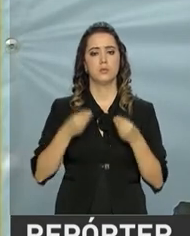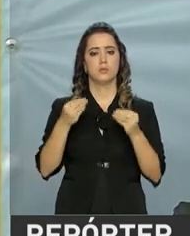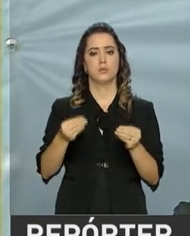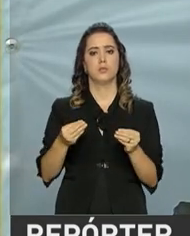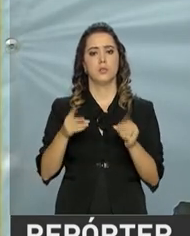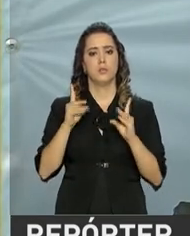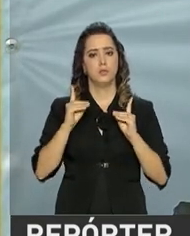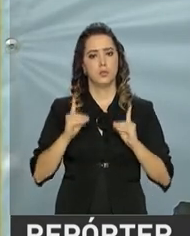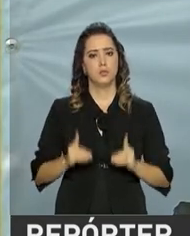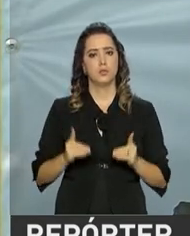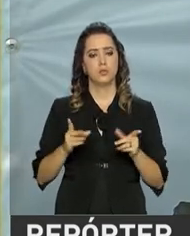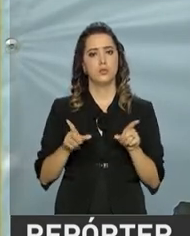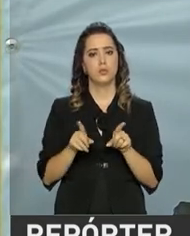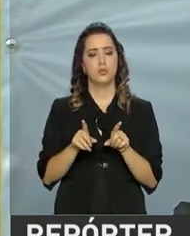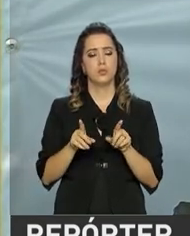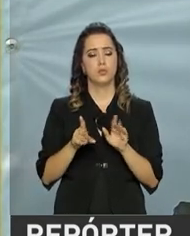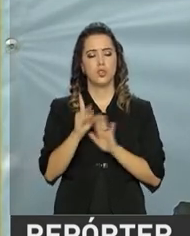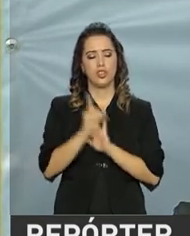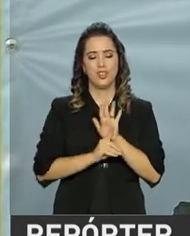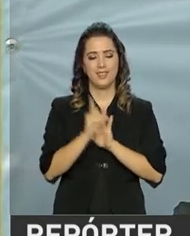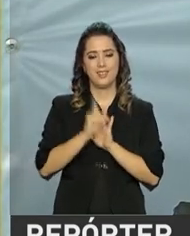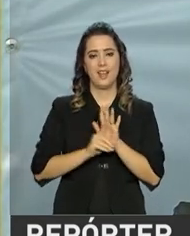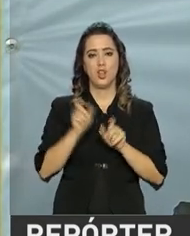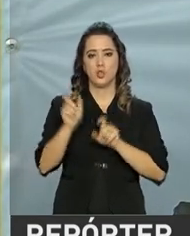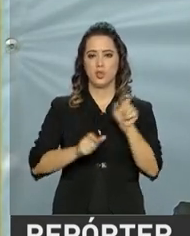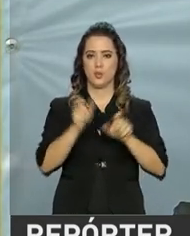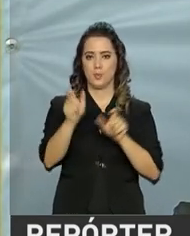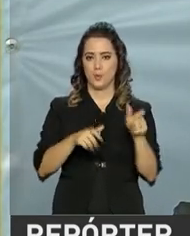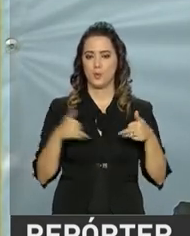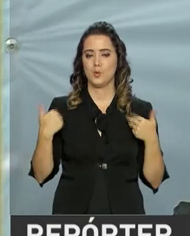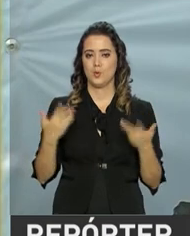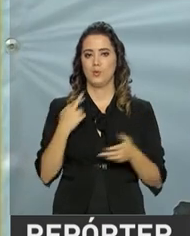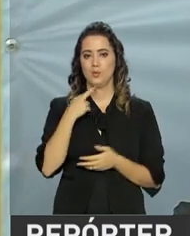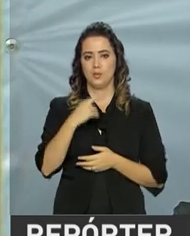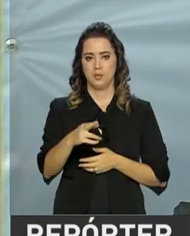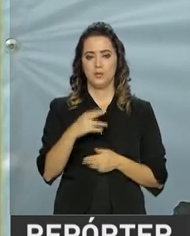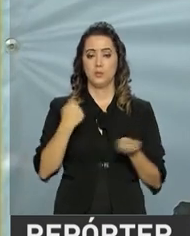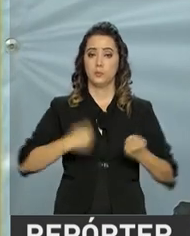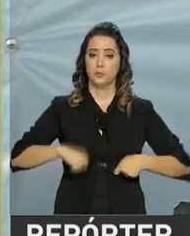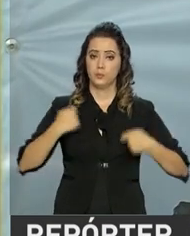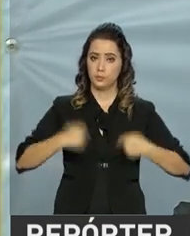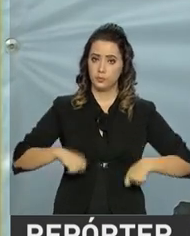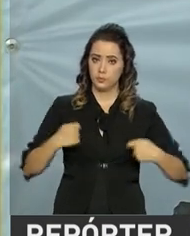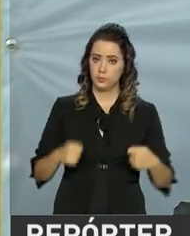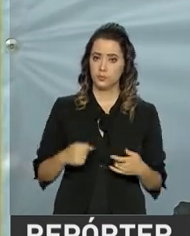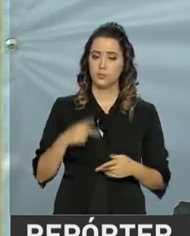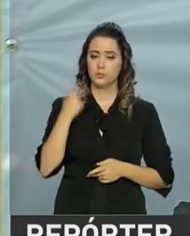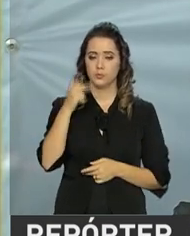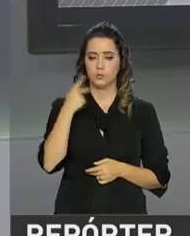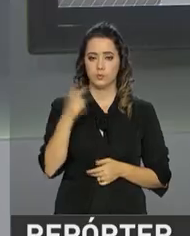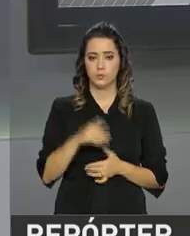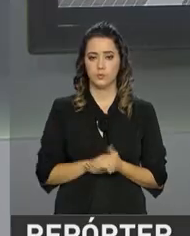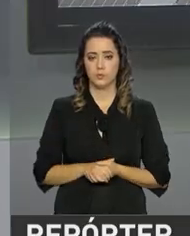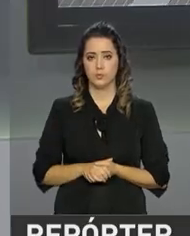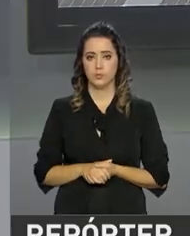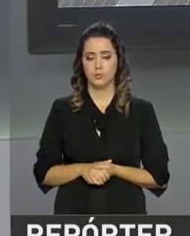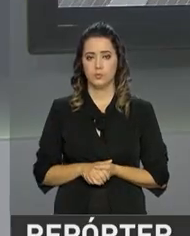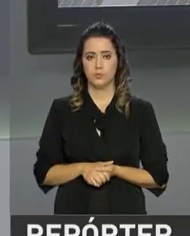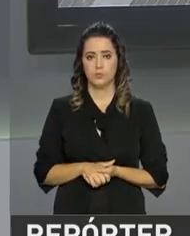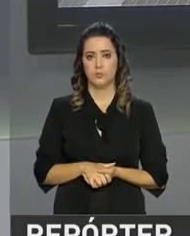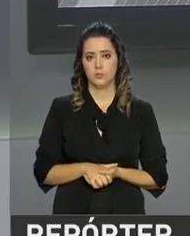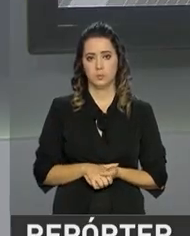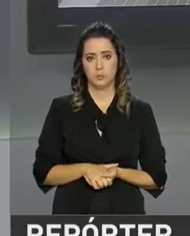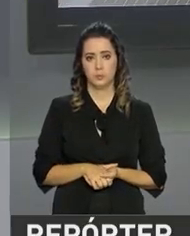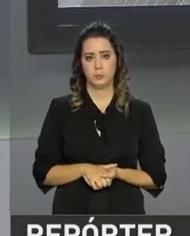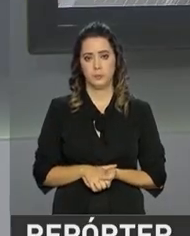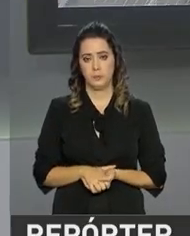dignidade à população, que responde às necessidades da população. O